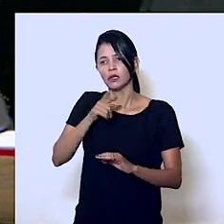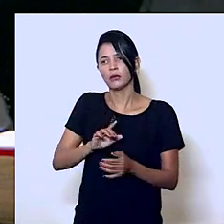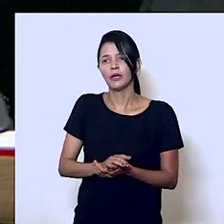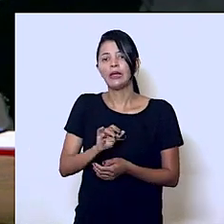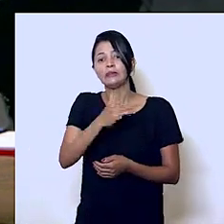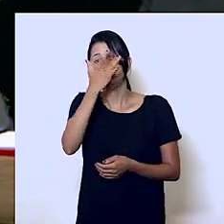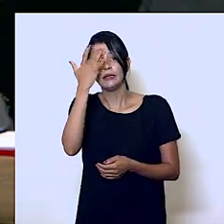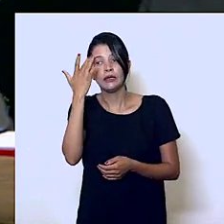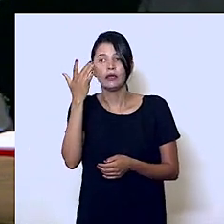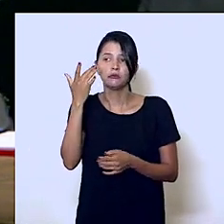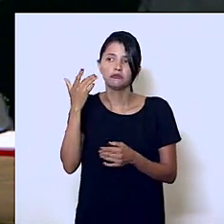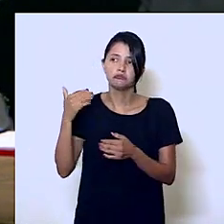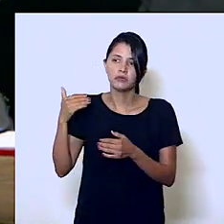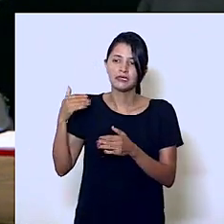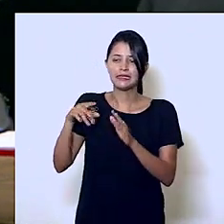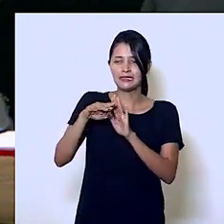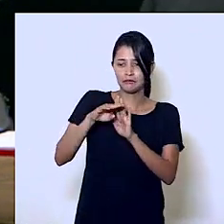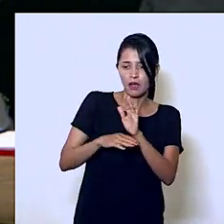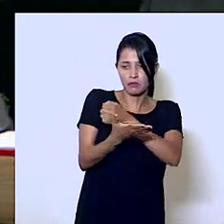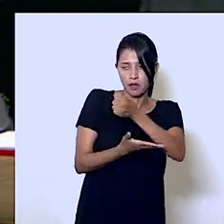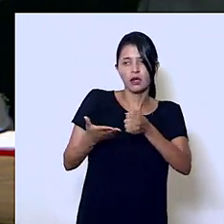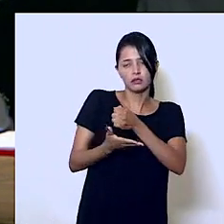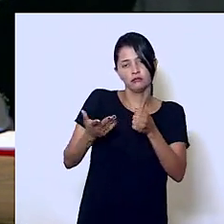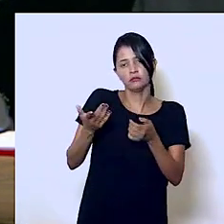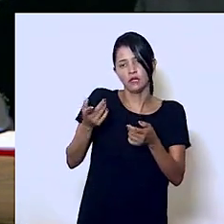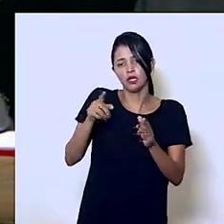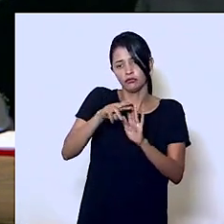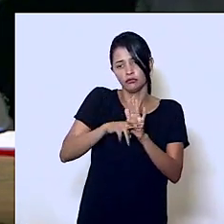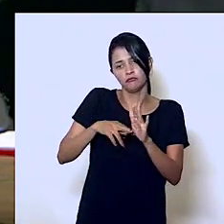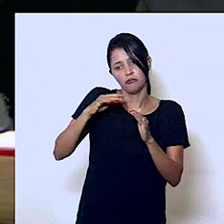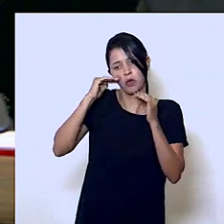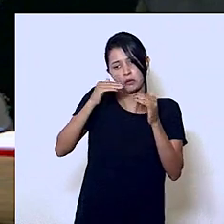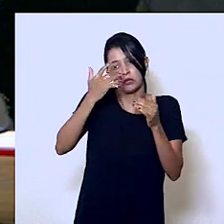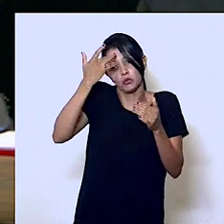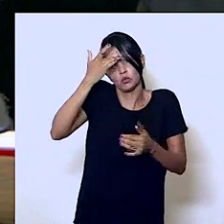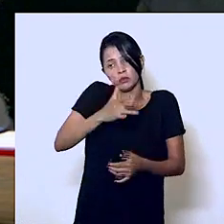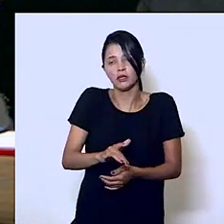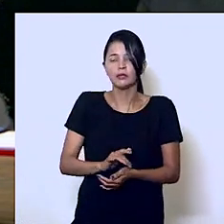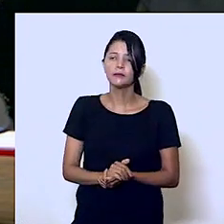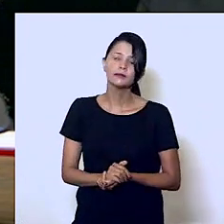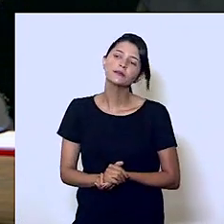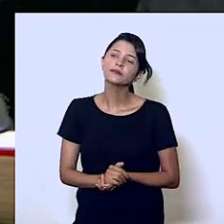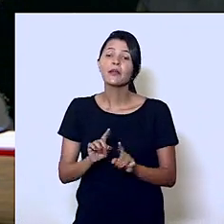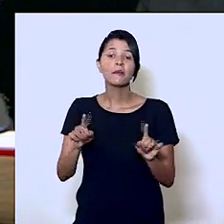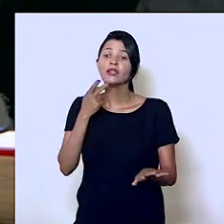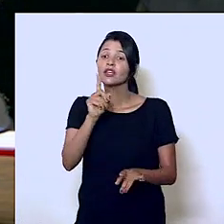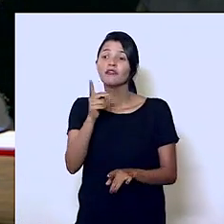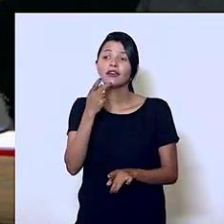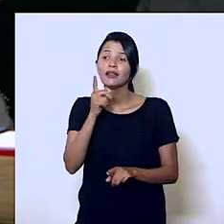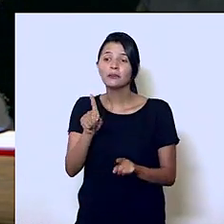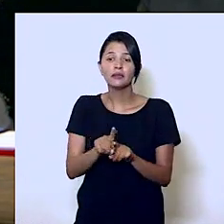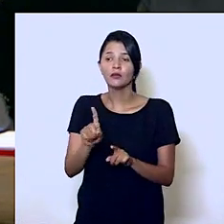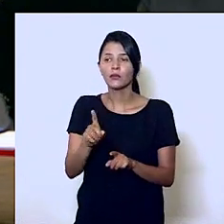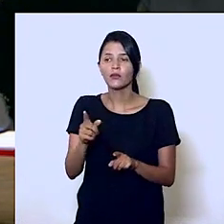perímetros foram respeitados, eu não sei. Mas não é isso que eu quero falar também. O que, que era o problema?